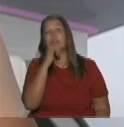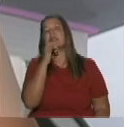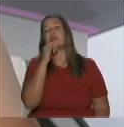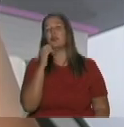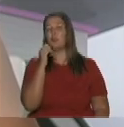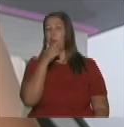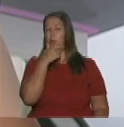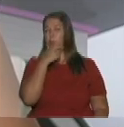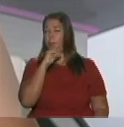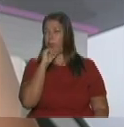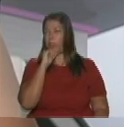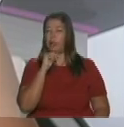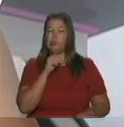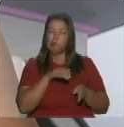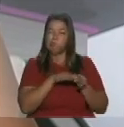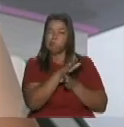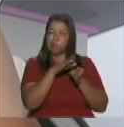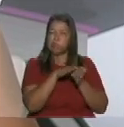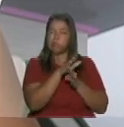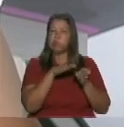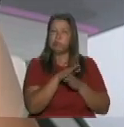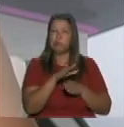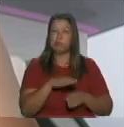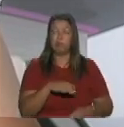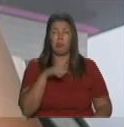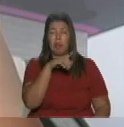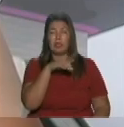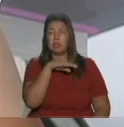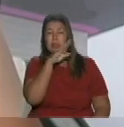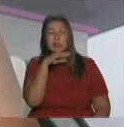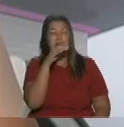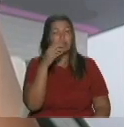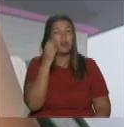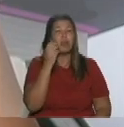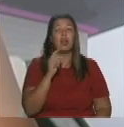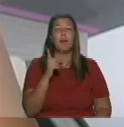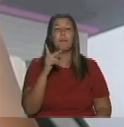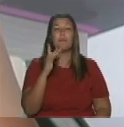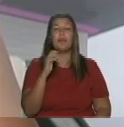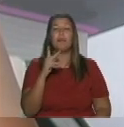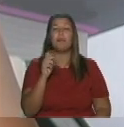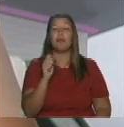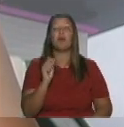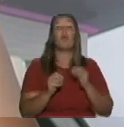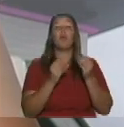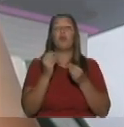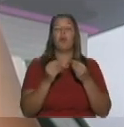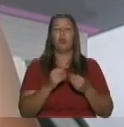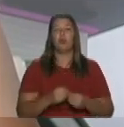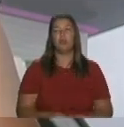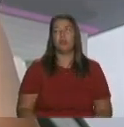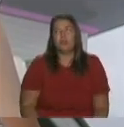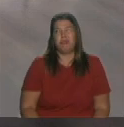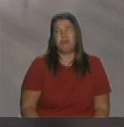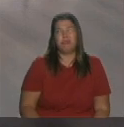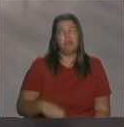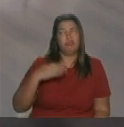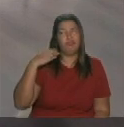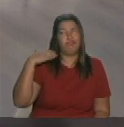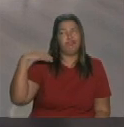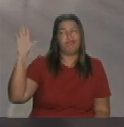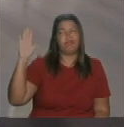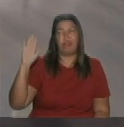ali tentando dar uma instrução pra ela, que o pai é meio bobo, que o pai é meio burro, sabe? Umas coisas assim, entendi. sabe? Que é uma coisa mais próxima